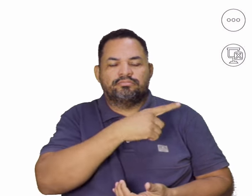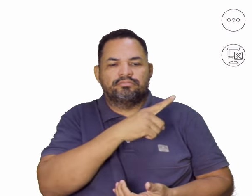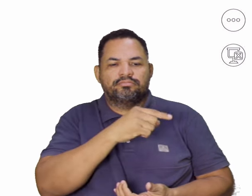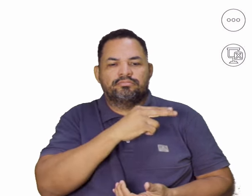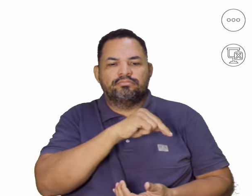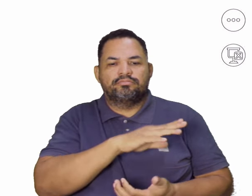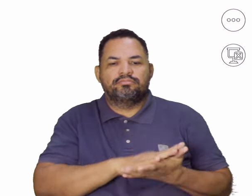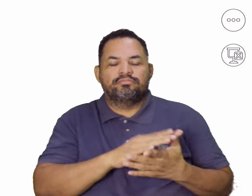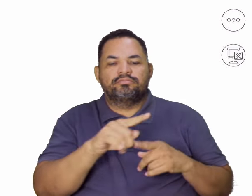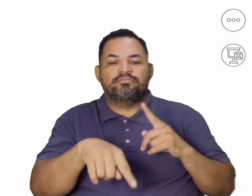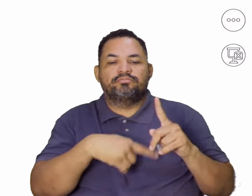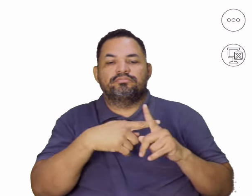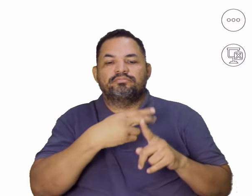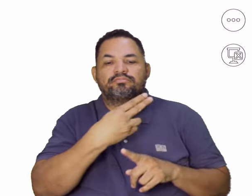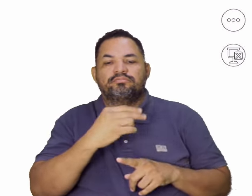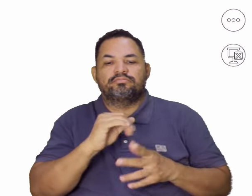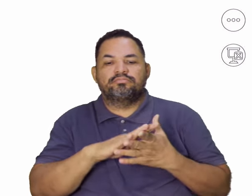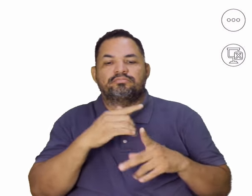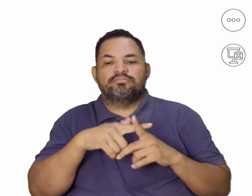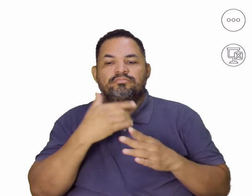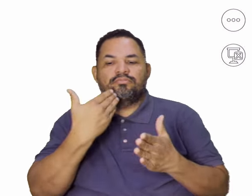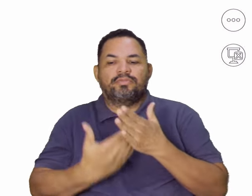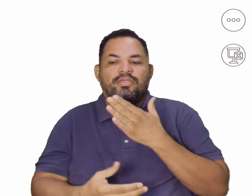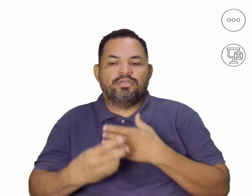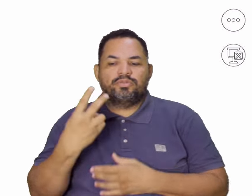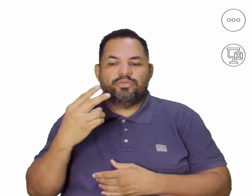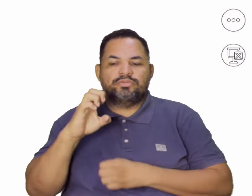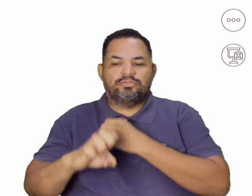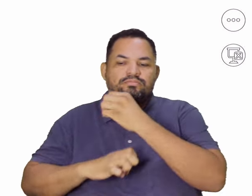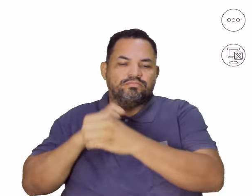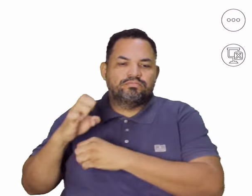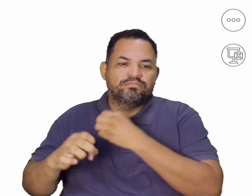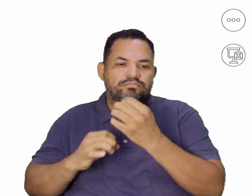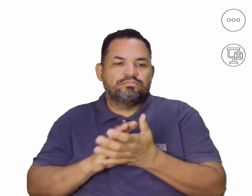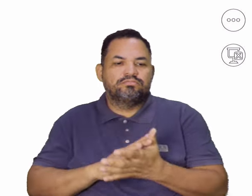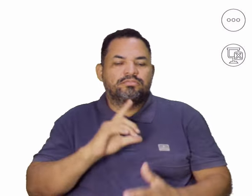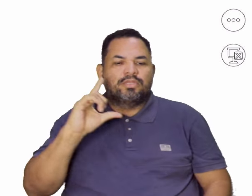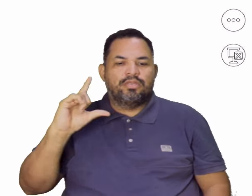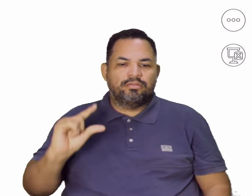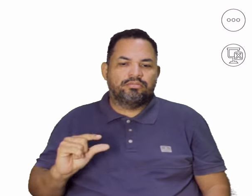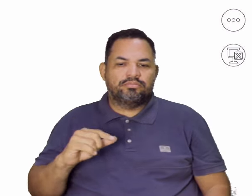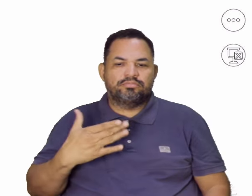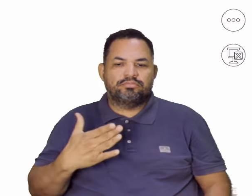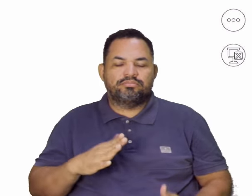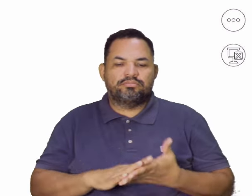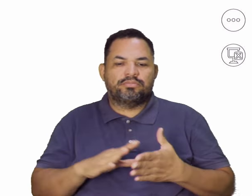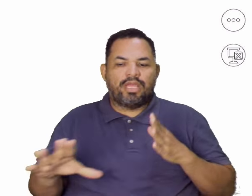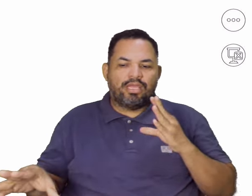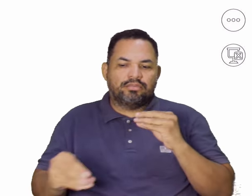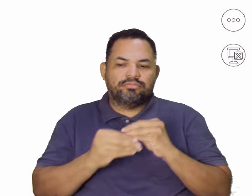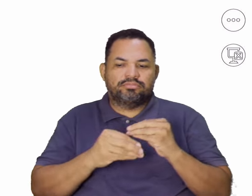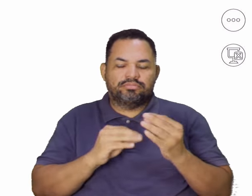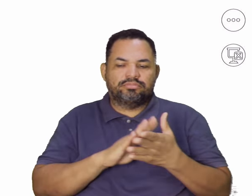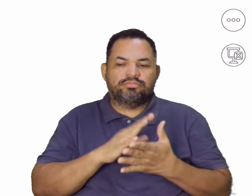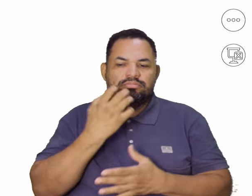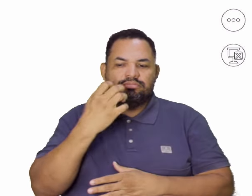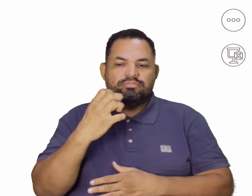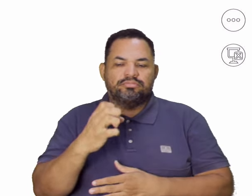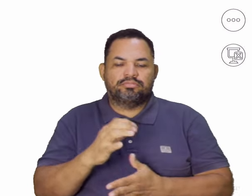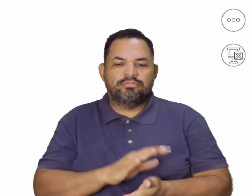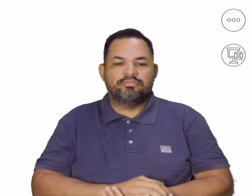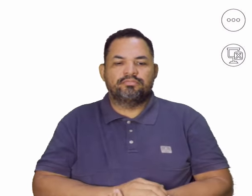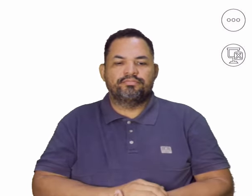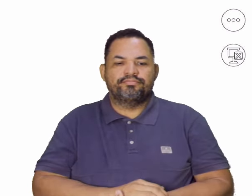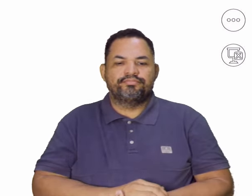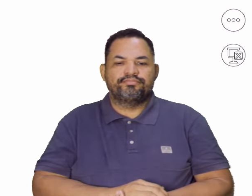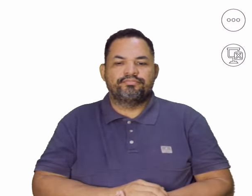formar zinco + 2 por quê porque perdeu dois elétrons já a redução é o processo Onde existe ganho de elétrons quer dizer